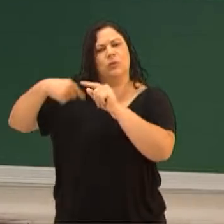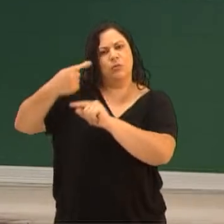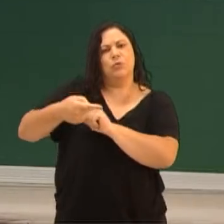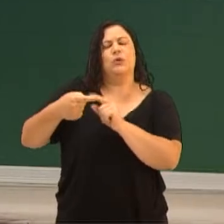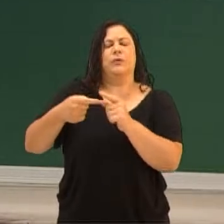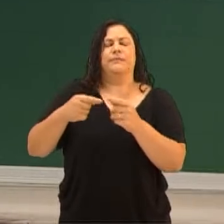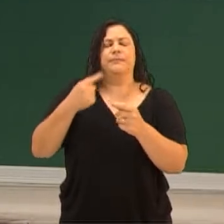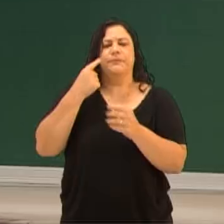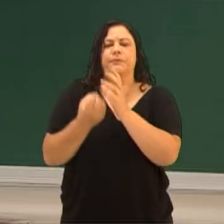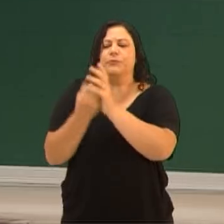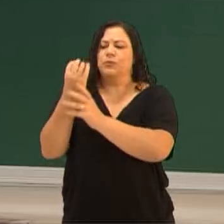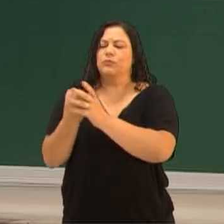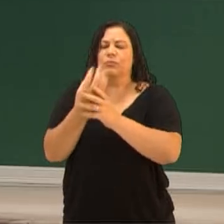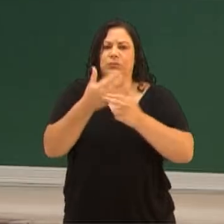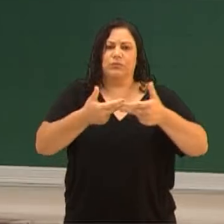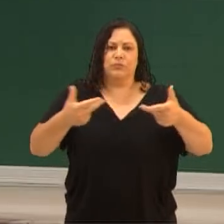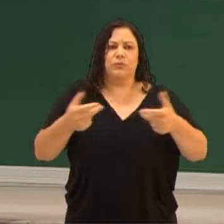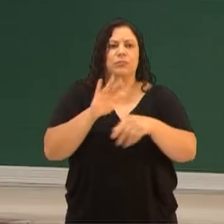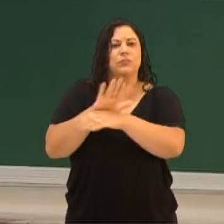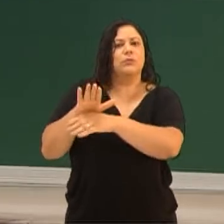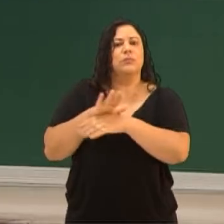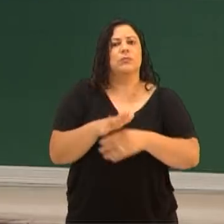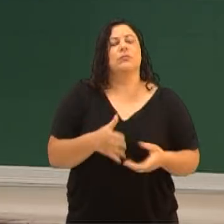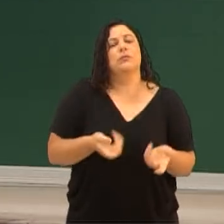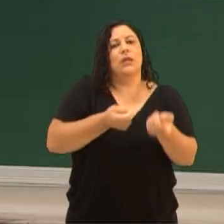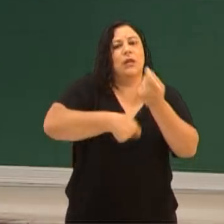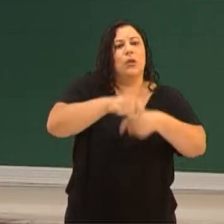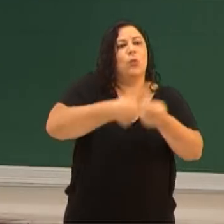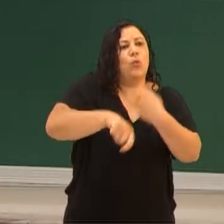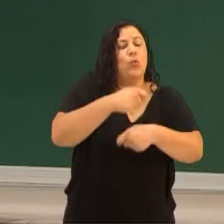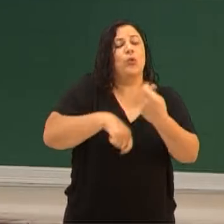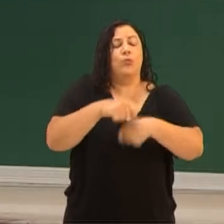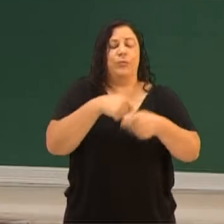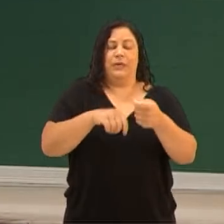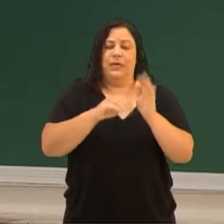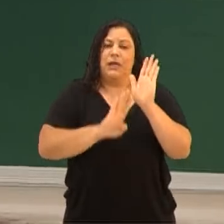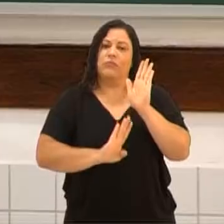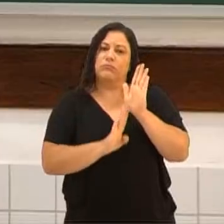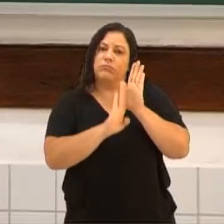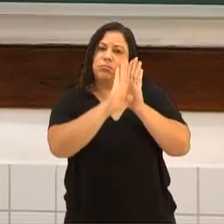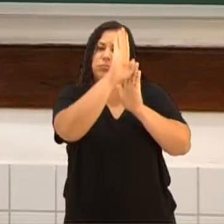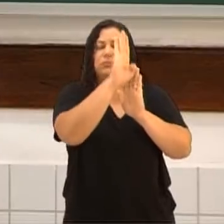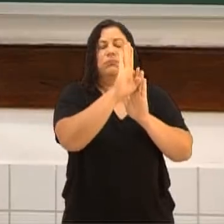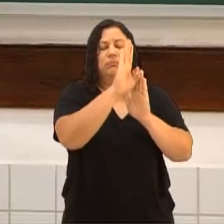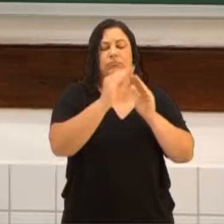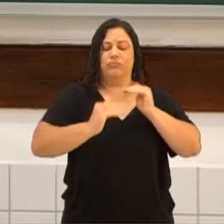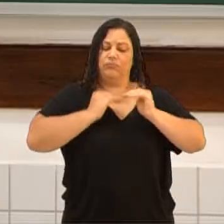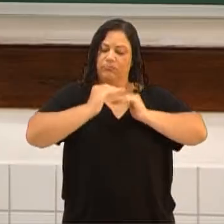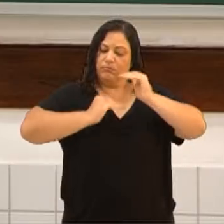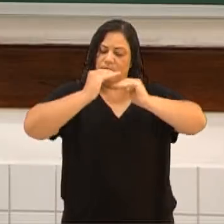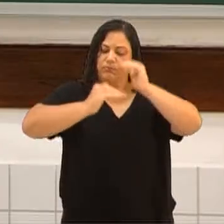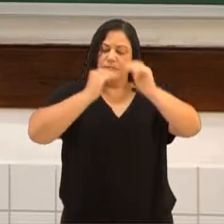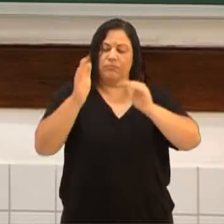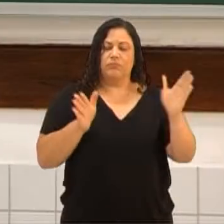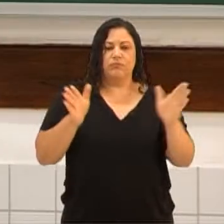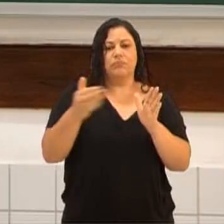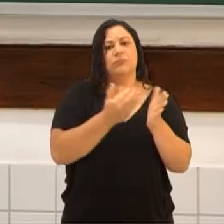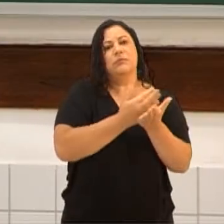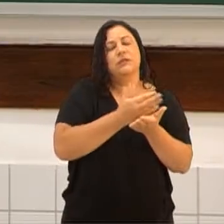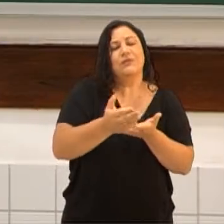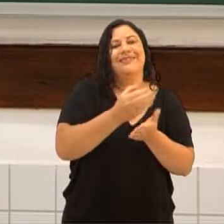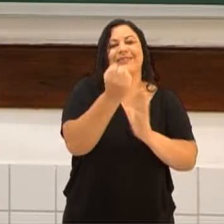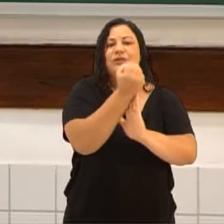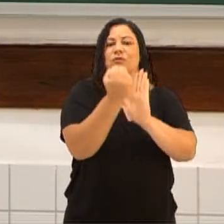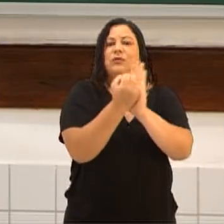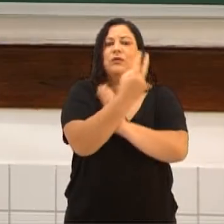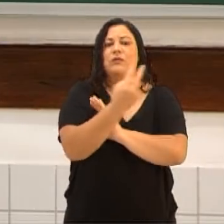estão se formando, estão ajudando. E a economia está em desenvolvimento. No início do século XXI, experimentou esse